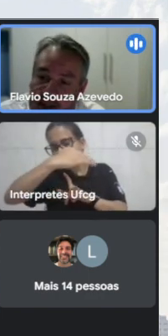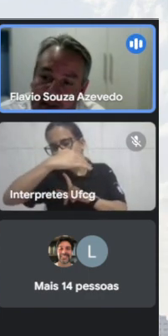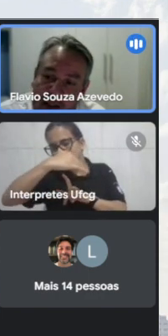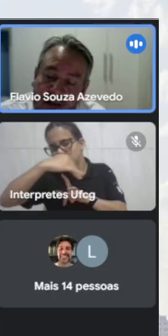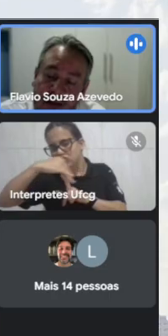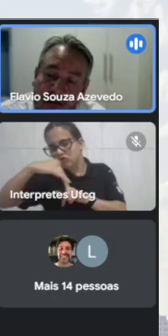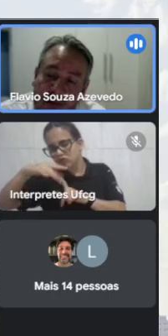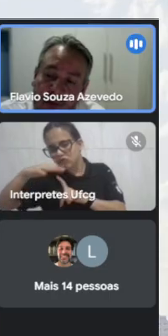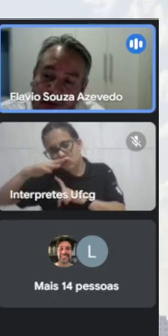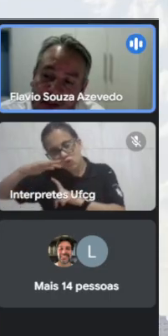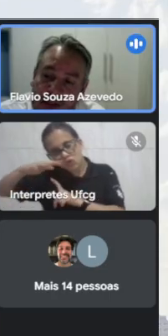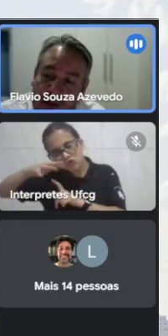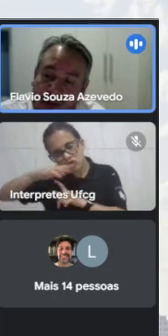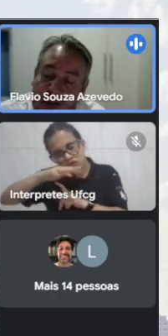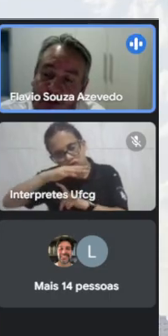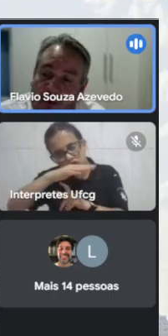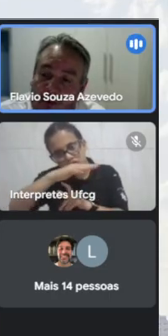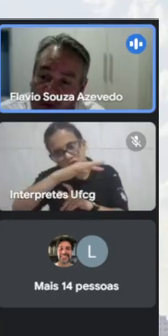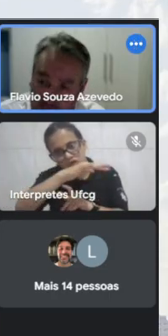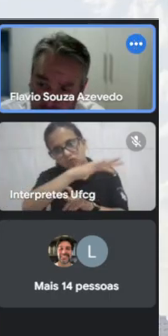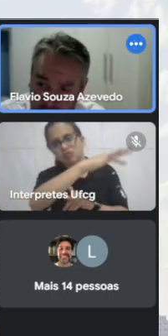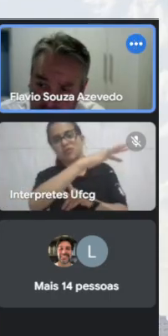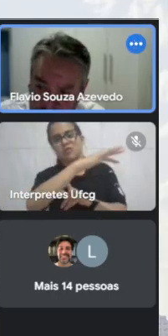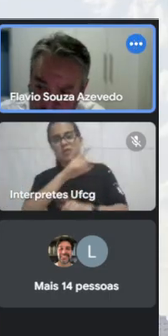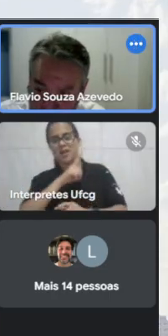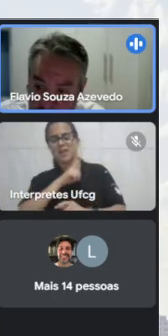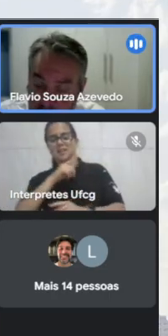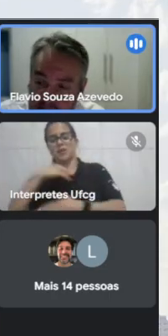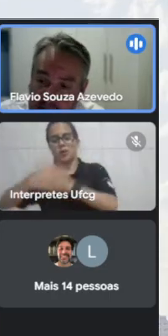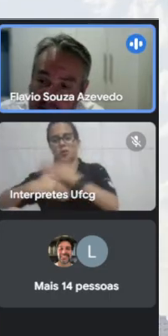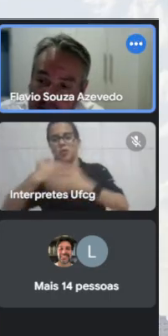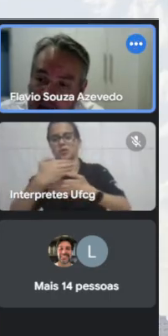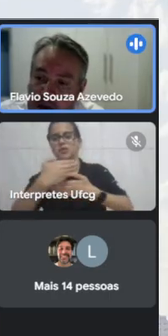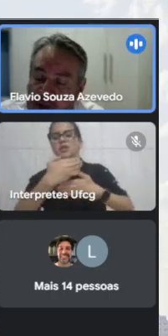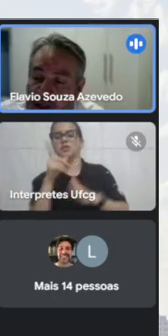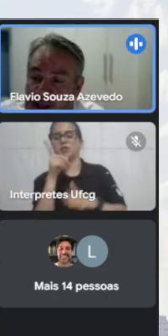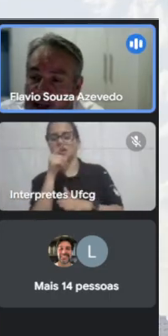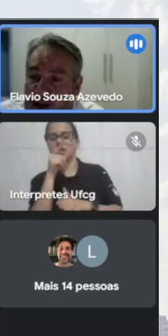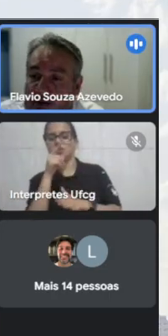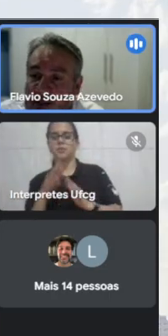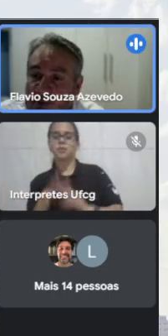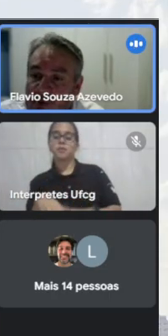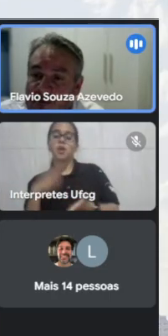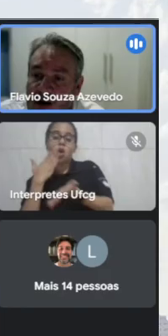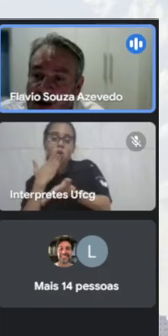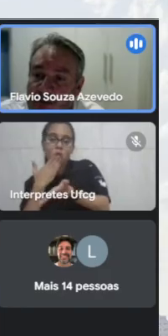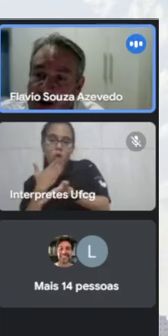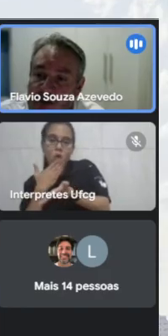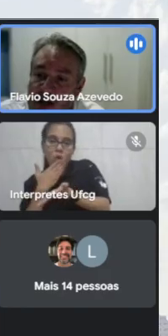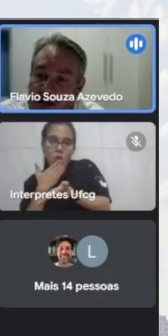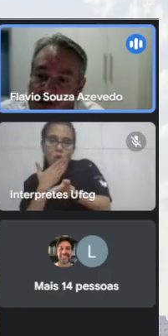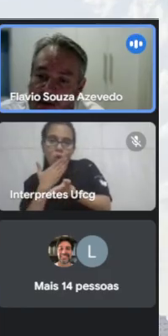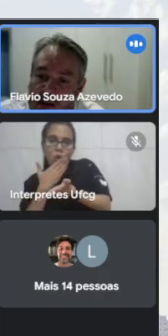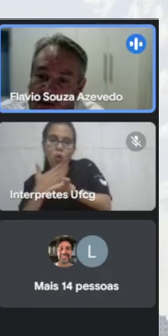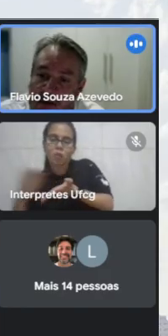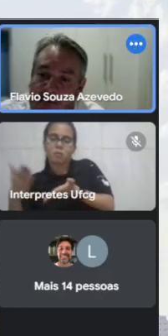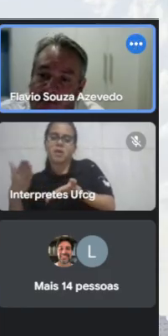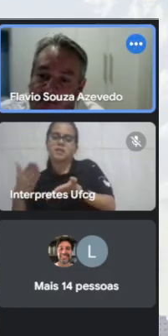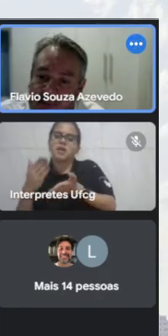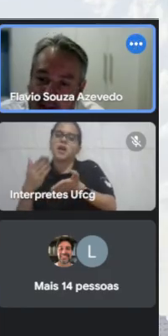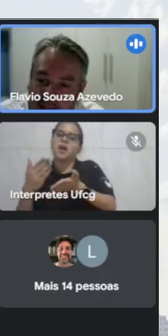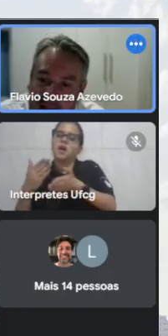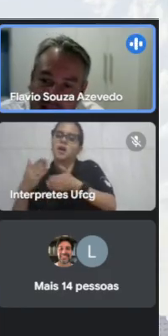primeira sedimentação, né, um processo de sedimentação, que é o grande calo deles lá, e depois vai para os jardins